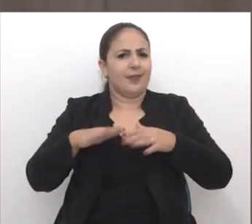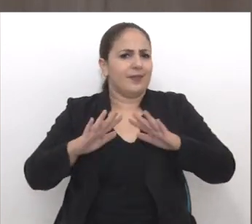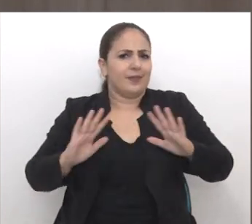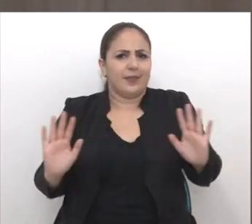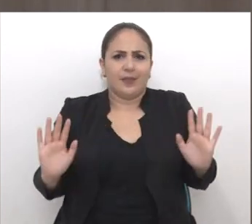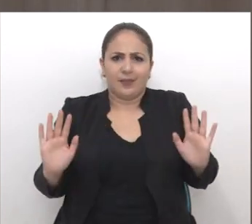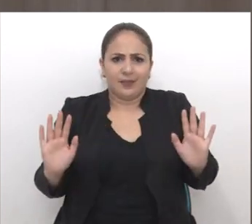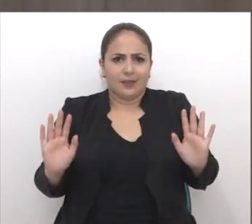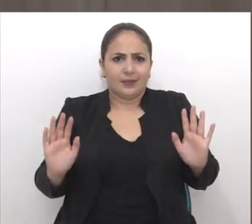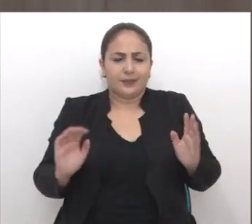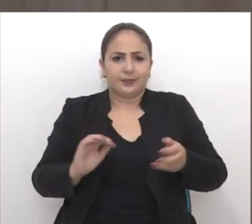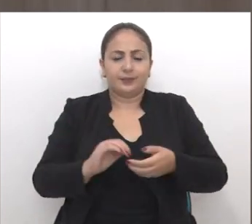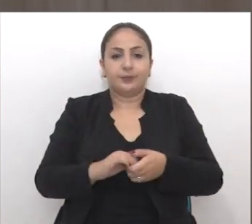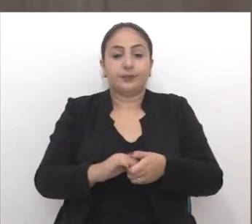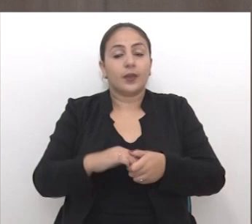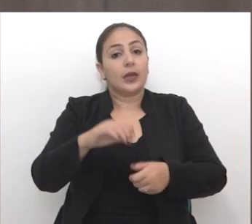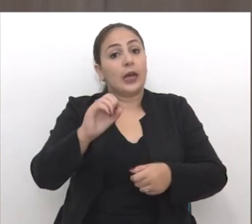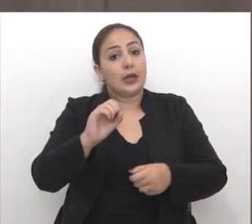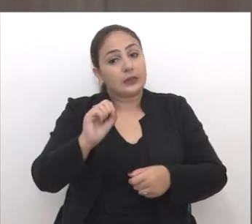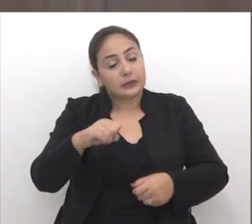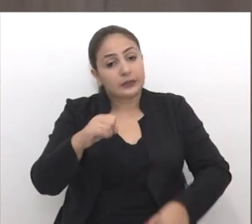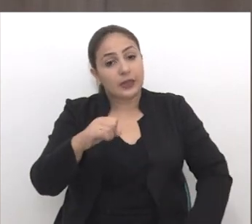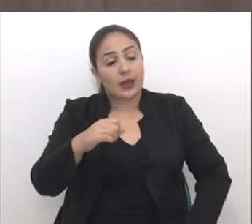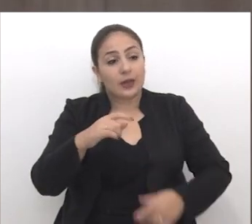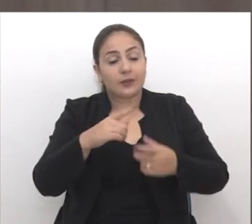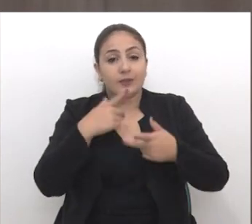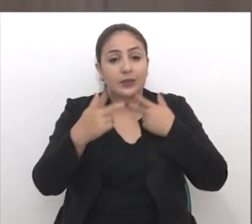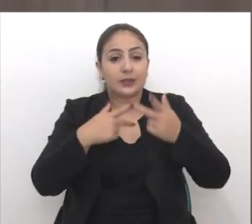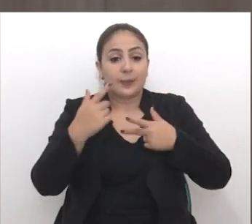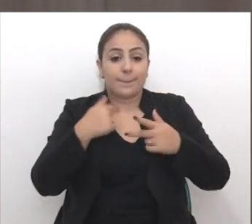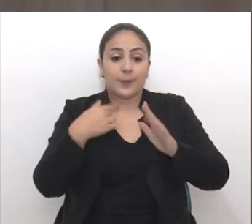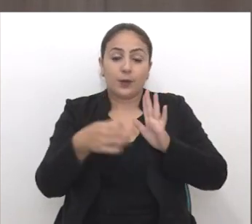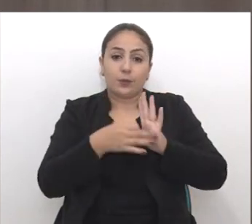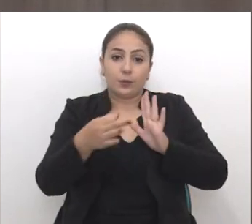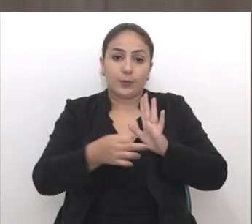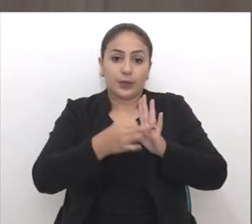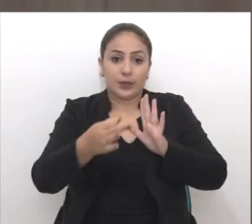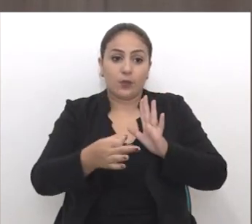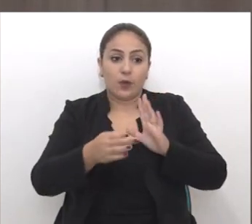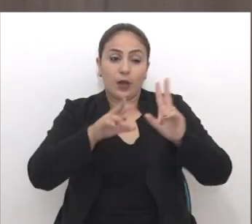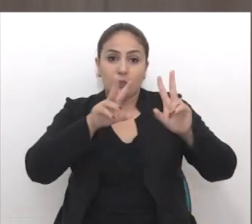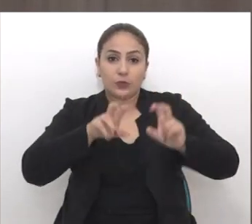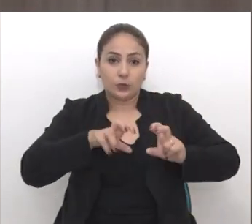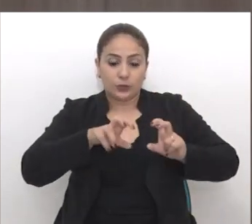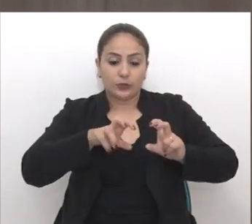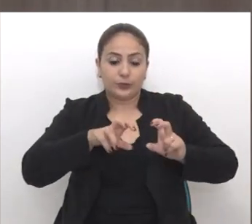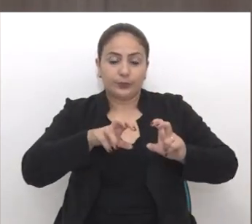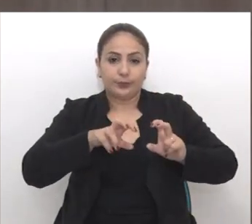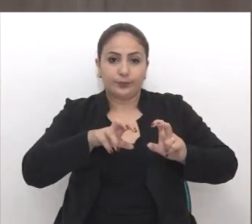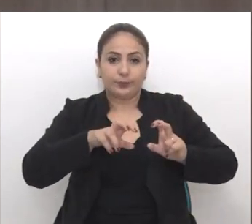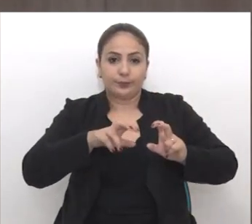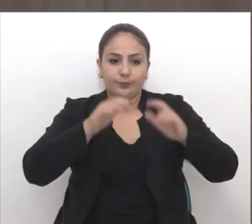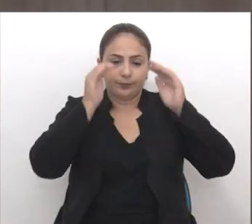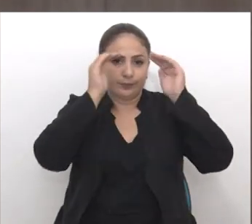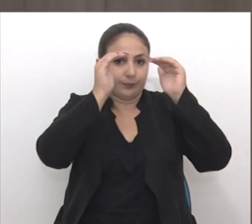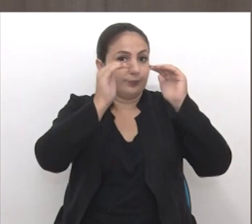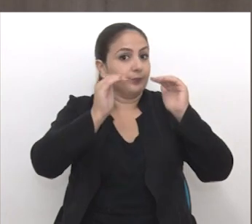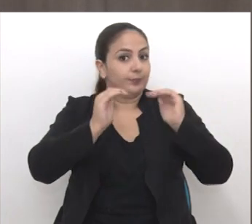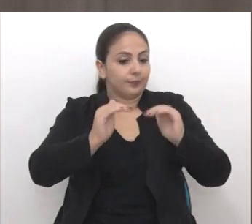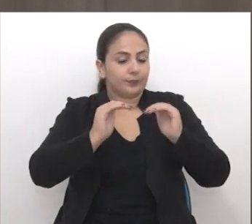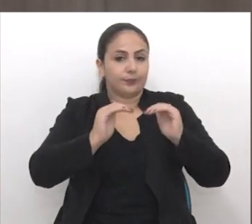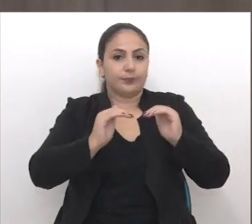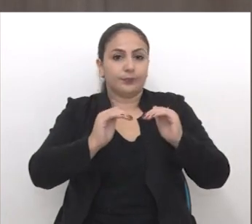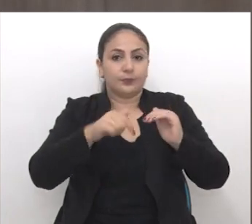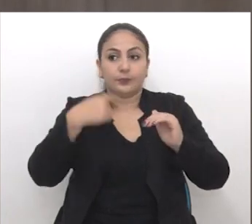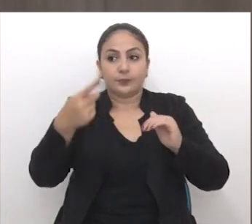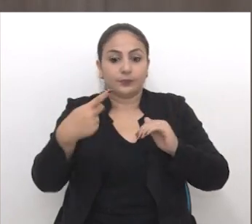tem nada a ver uma coisa com a outra. Sim, essencialmente, na minha opinião, questão de patriotismo, de